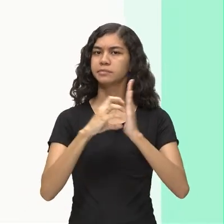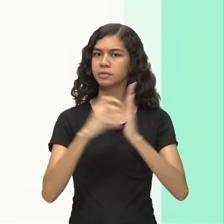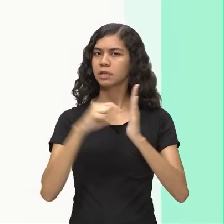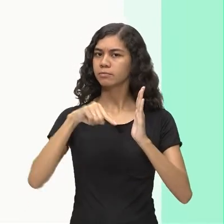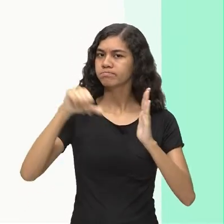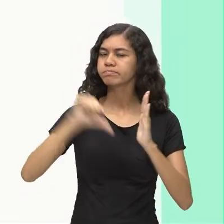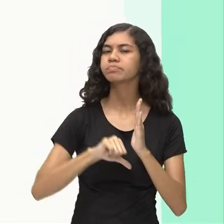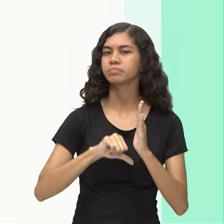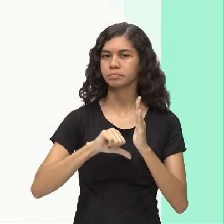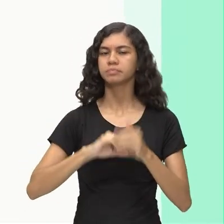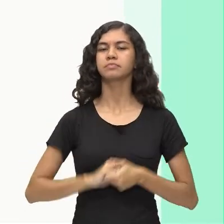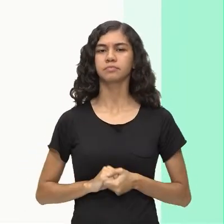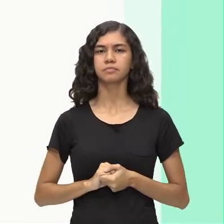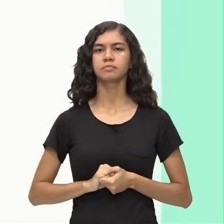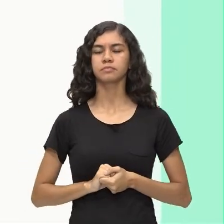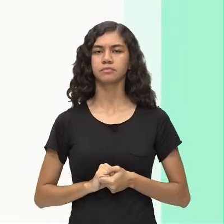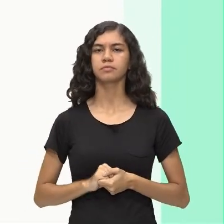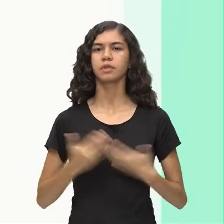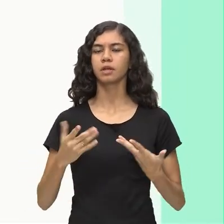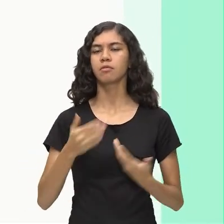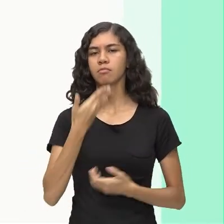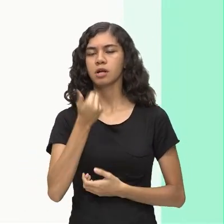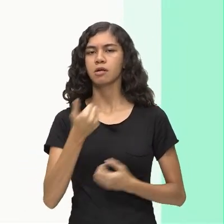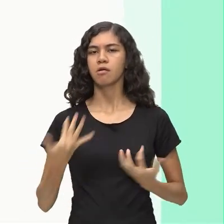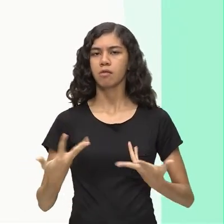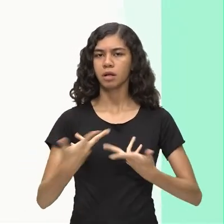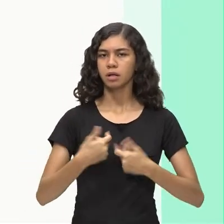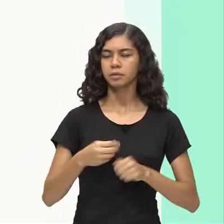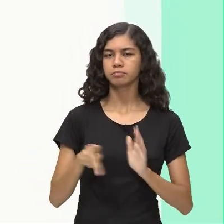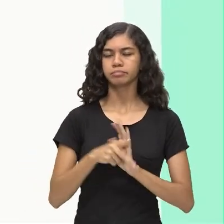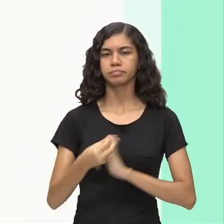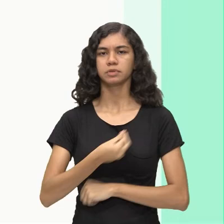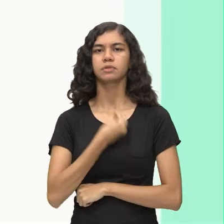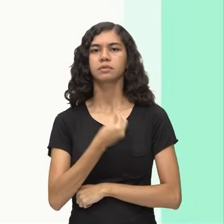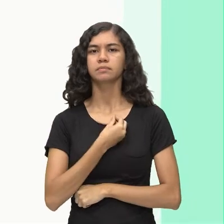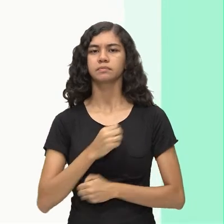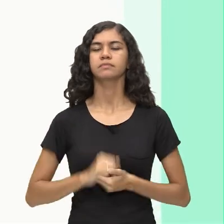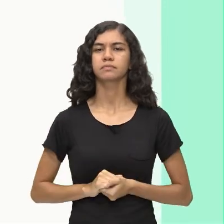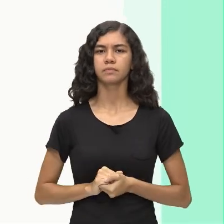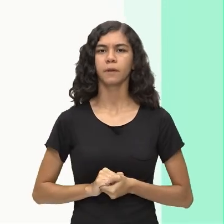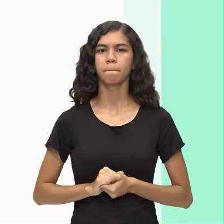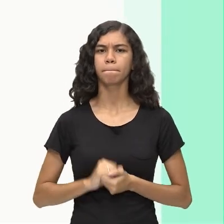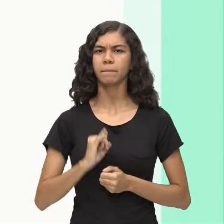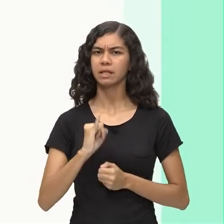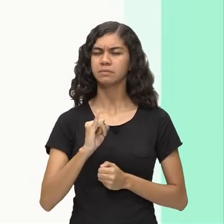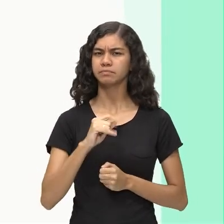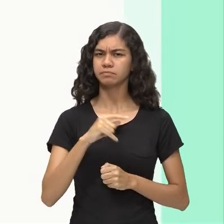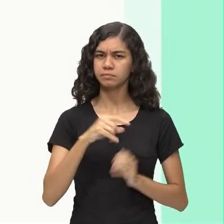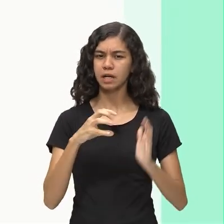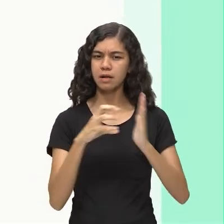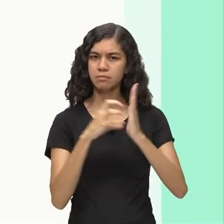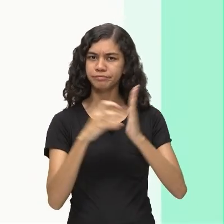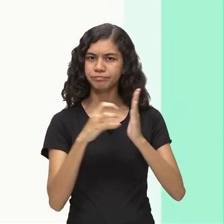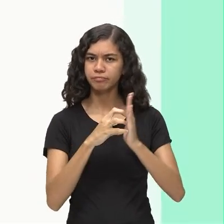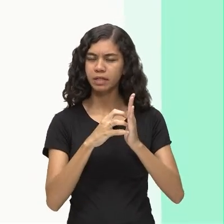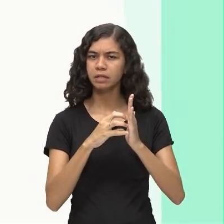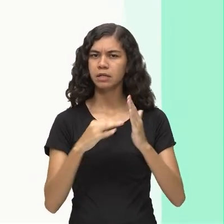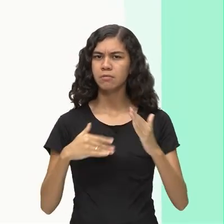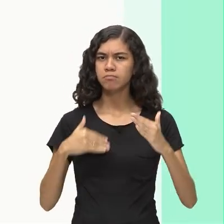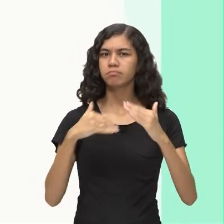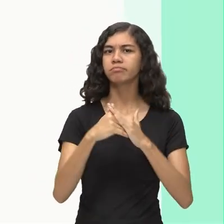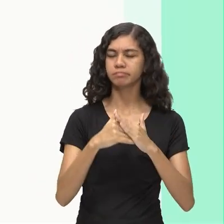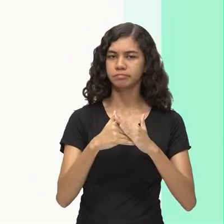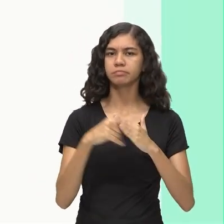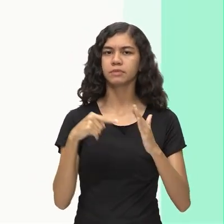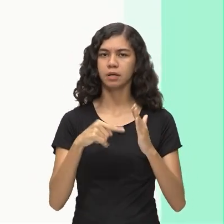aí ela vai ter uma melhor qualidade de vida, tá? Porque quando a pessoa chega a desenvolver a síndrome da imunodeficiência adquirida,